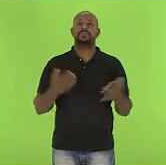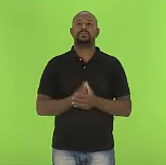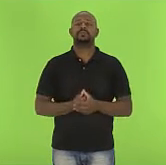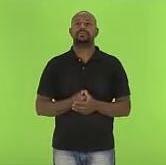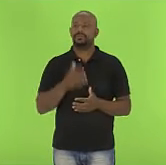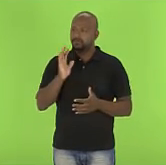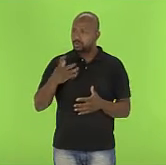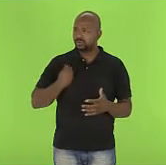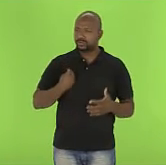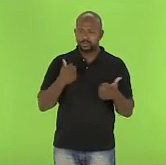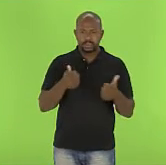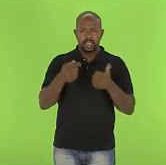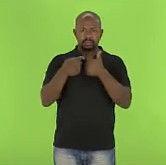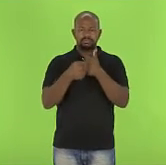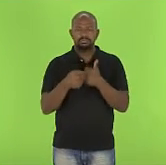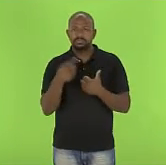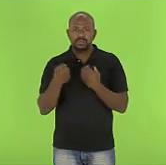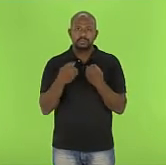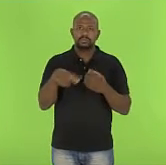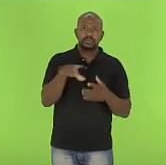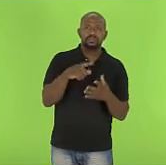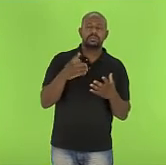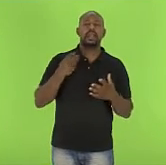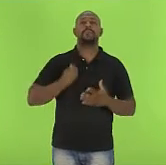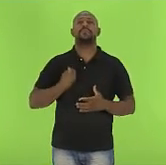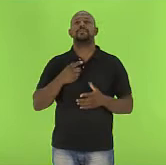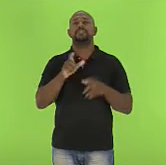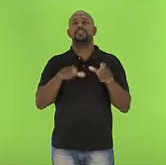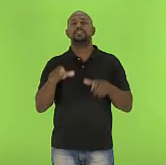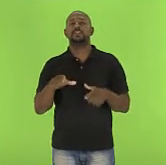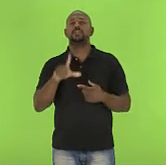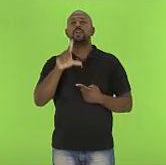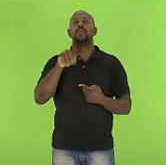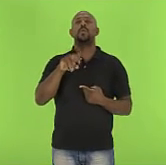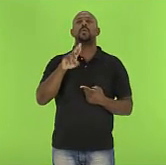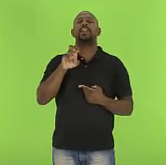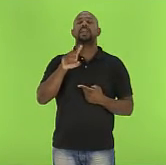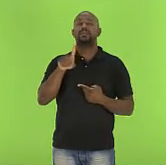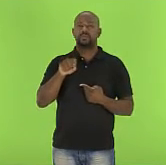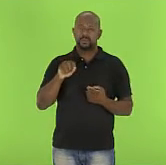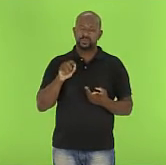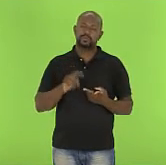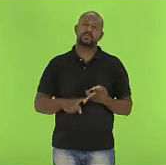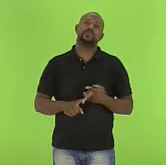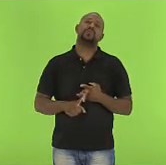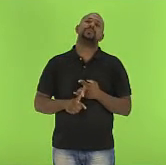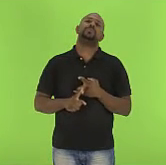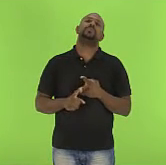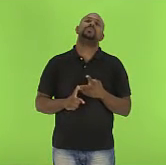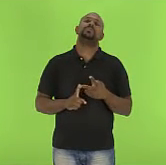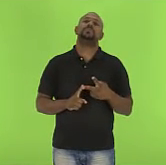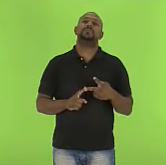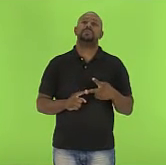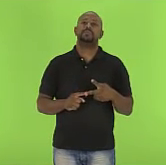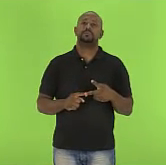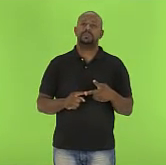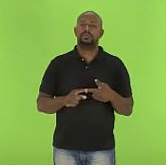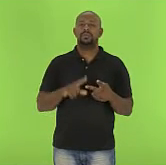É isso. O pessoal já chegou. Como é que estamos aí? Estamos com a presença de Lorenzo. 30